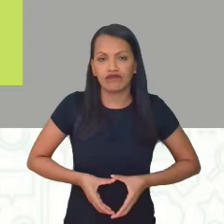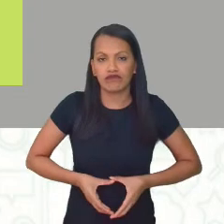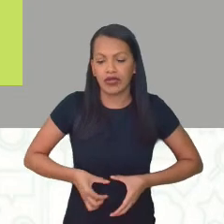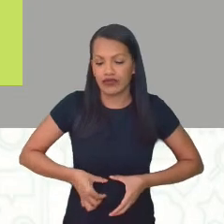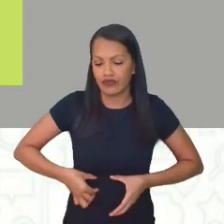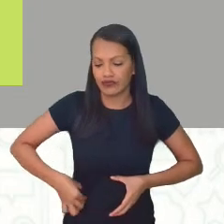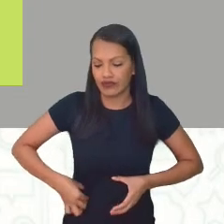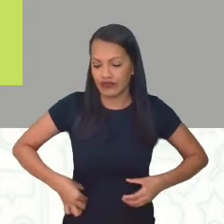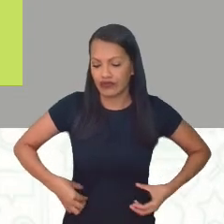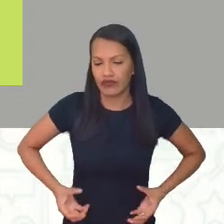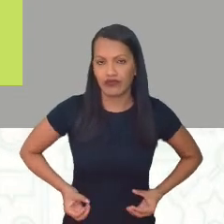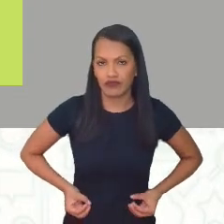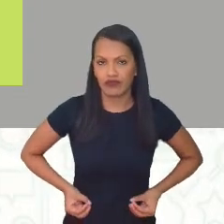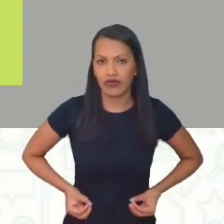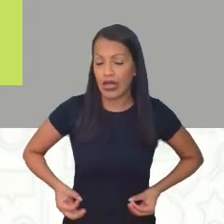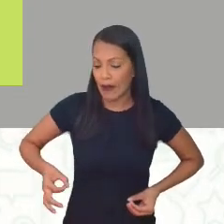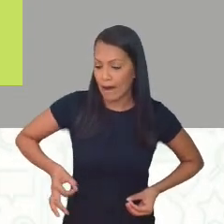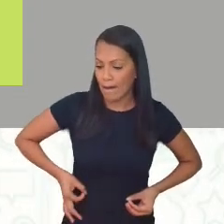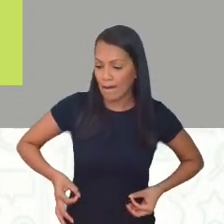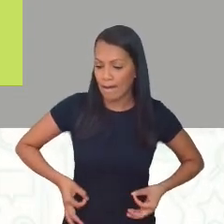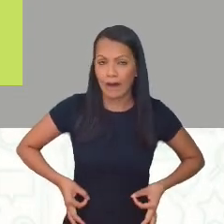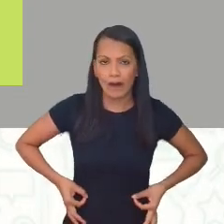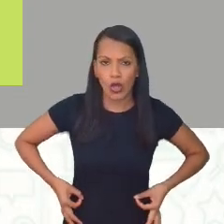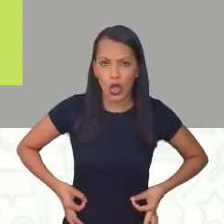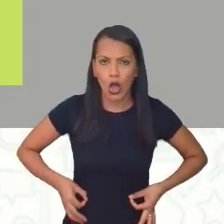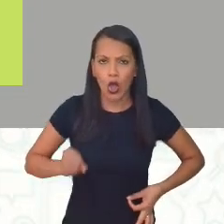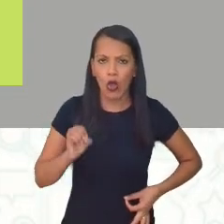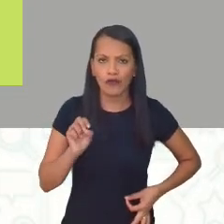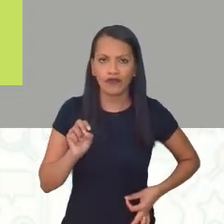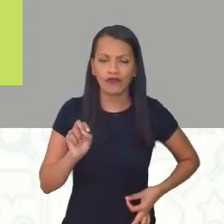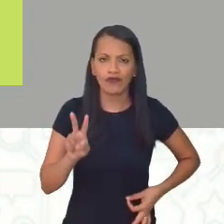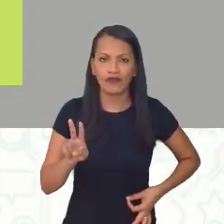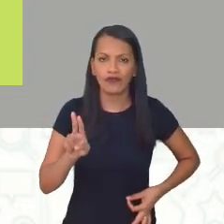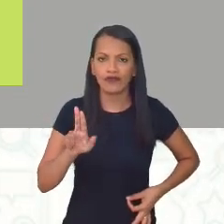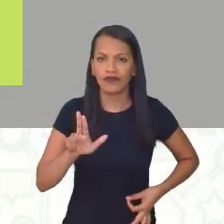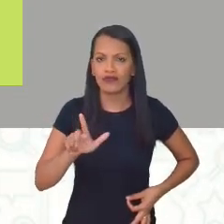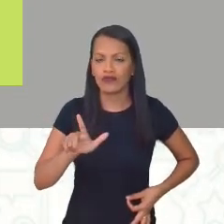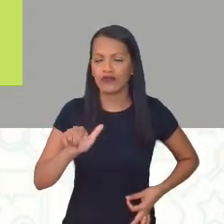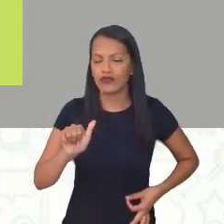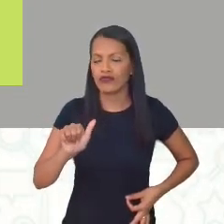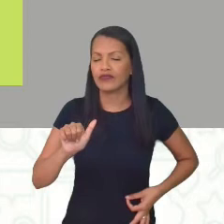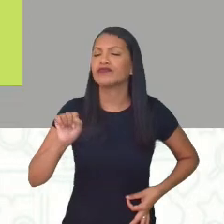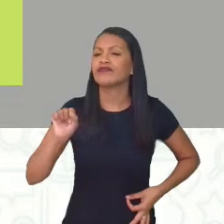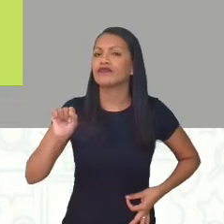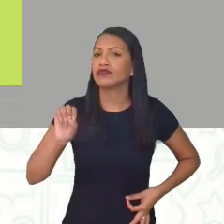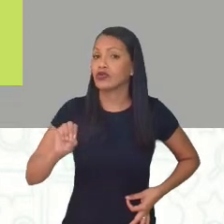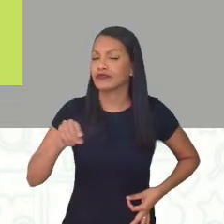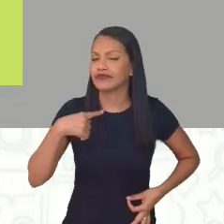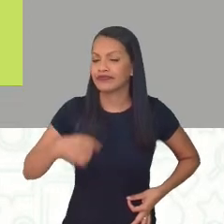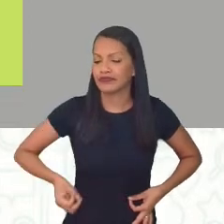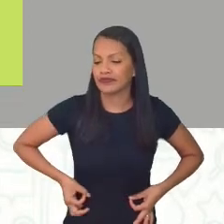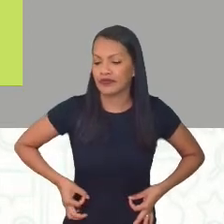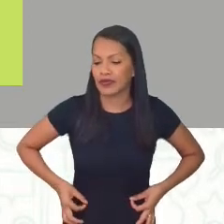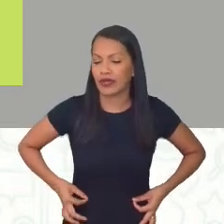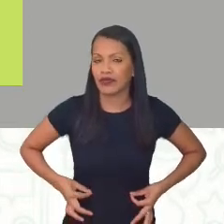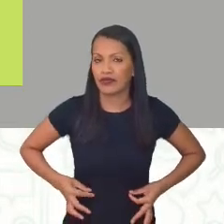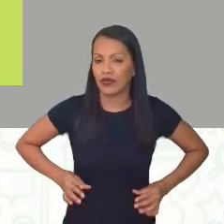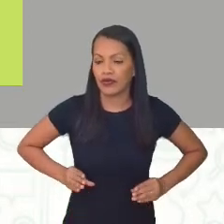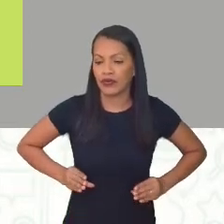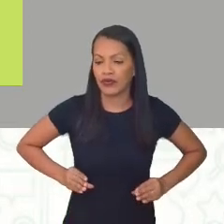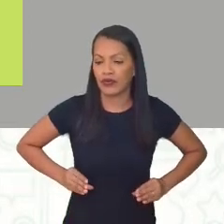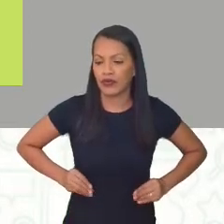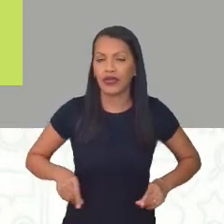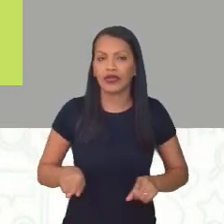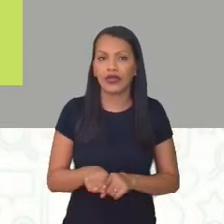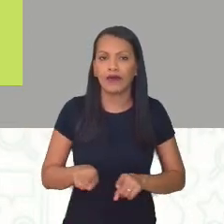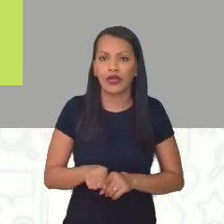pelos ovários, impedindo a possibilidade de que haja uma fecundação. E também eles aumentam o